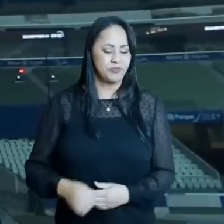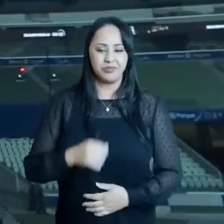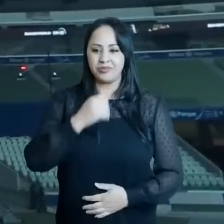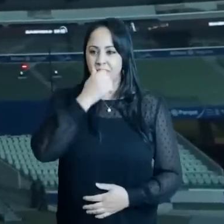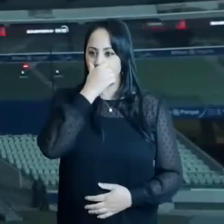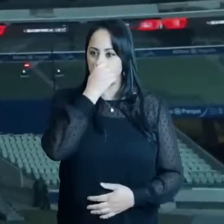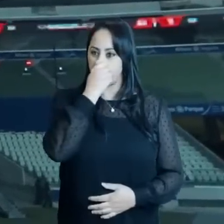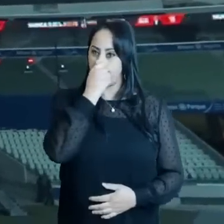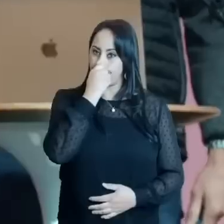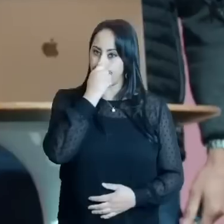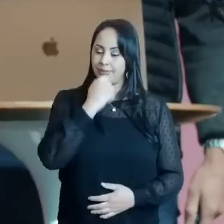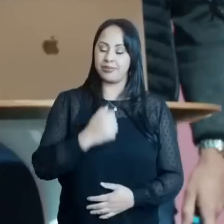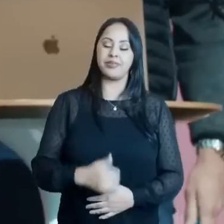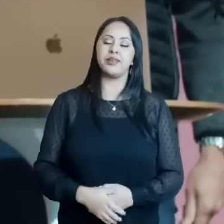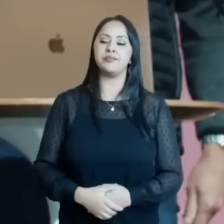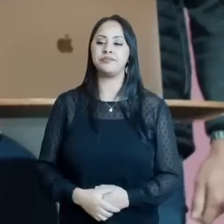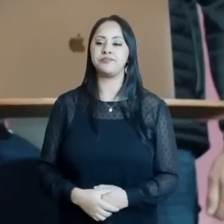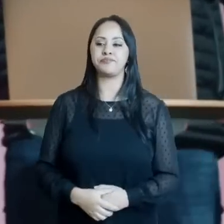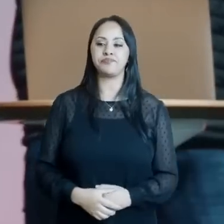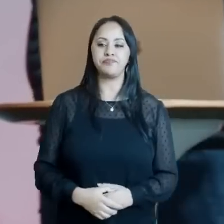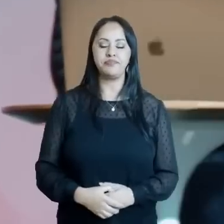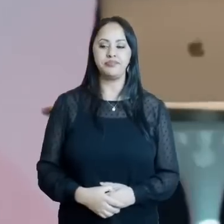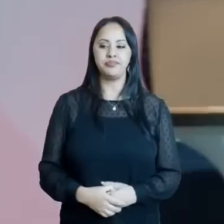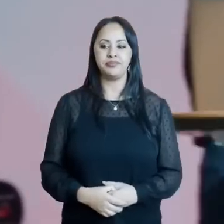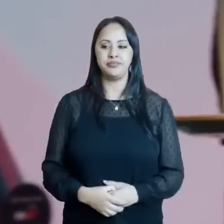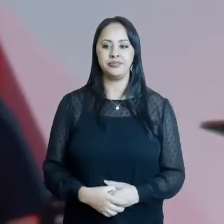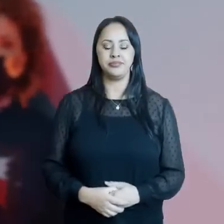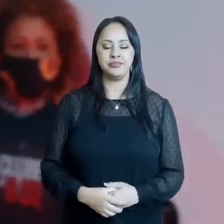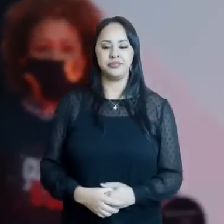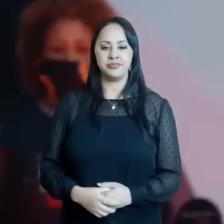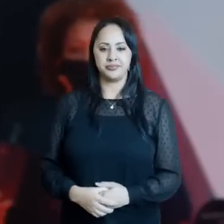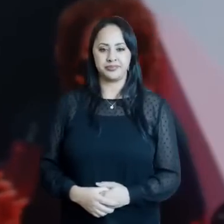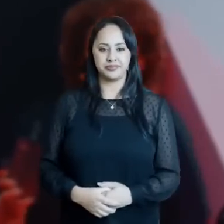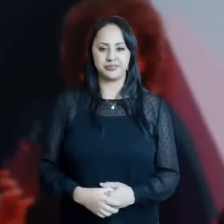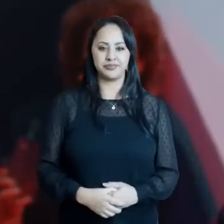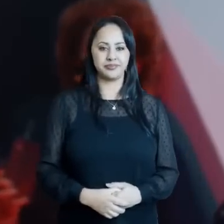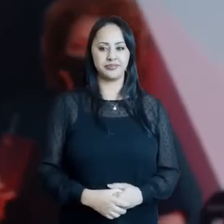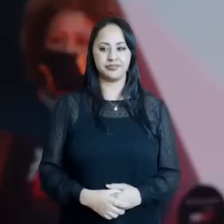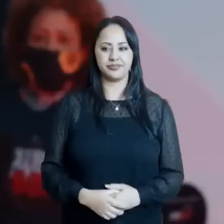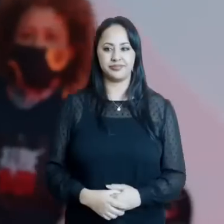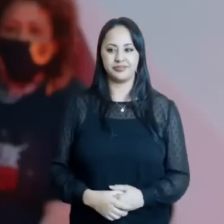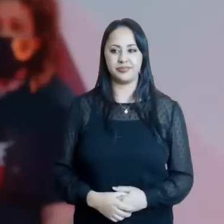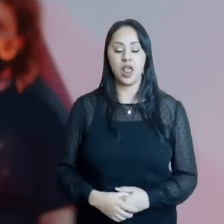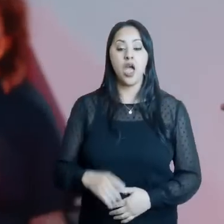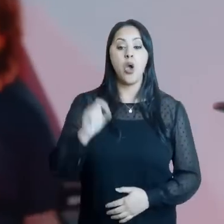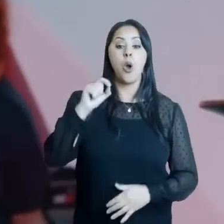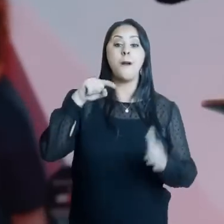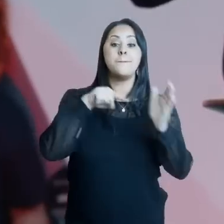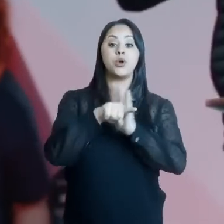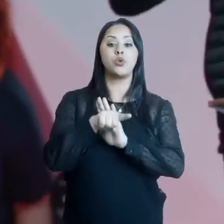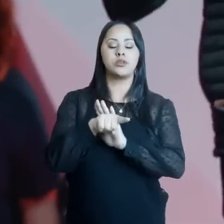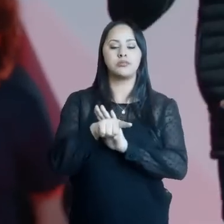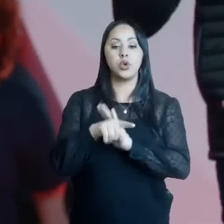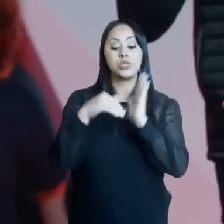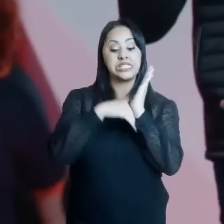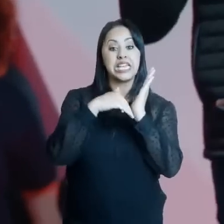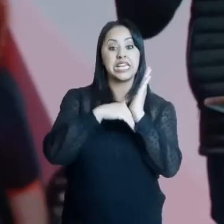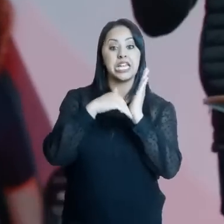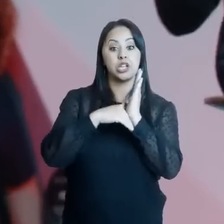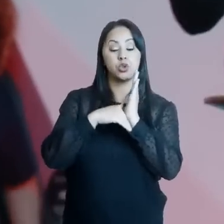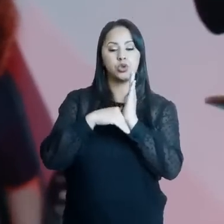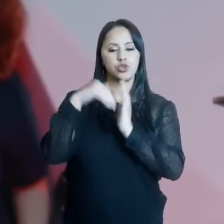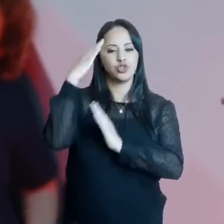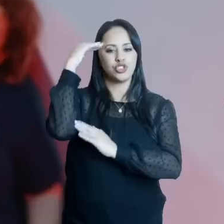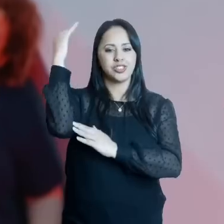Jefinho, saiu o negócio do meio aqui. Tá deixando bloquear a tela aí. Qual que foi a pergunta? Desculpa. O segredo do sucesso? Segredo do sucesso.